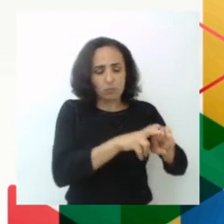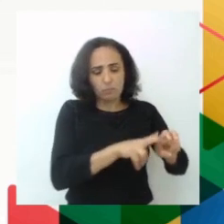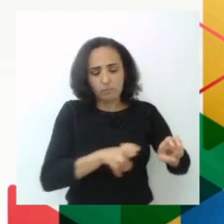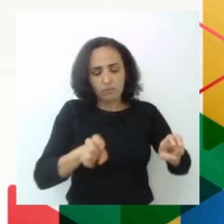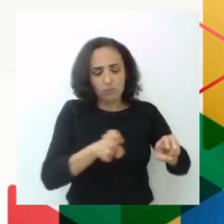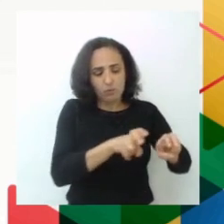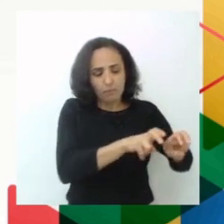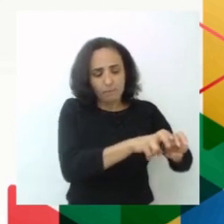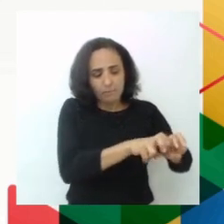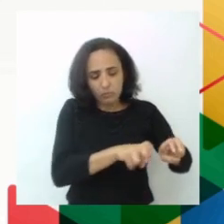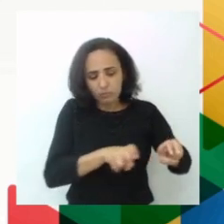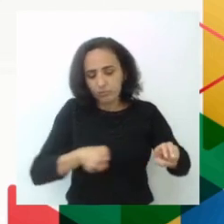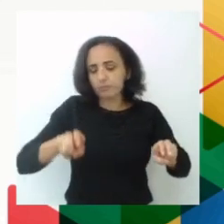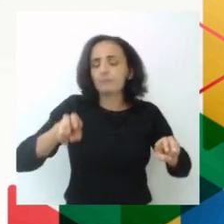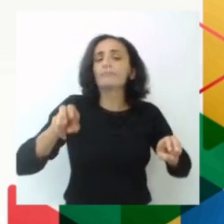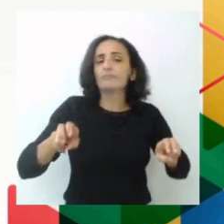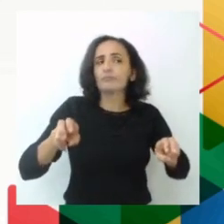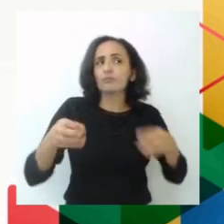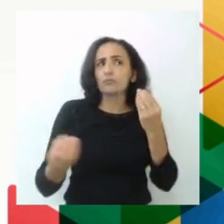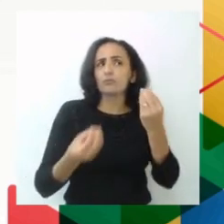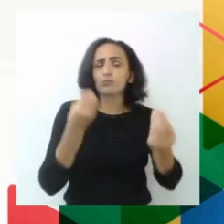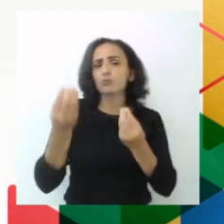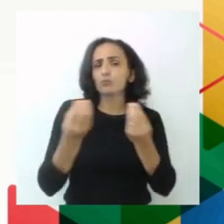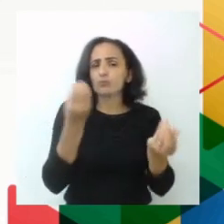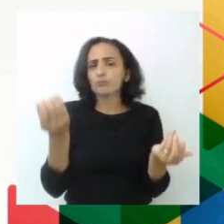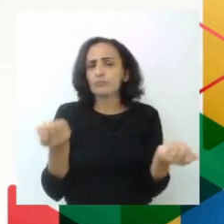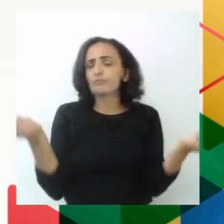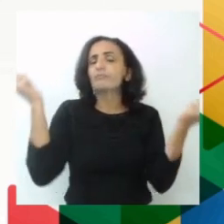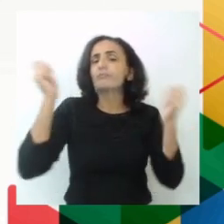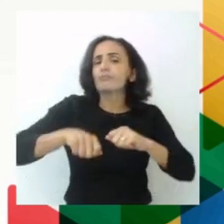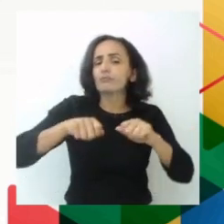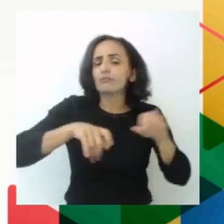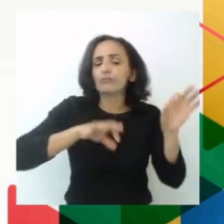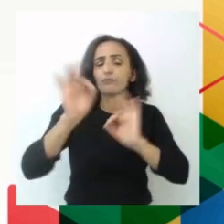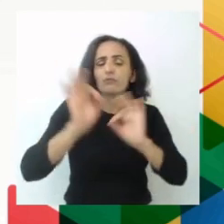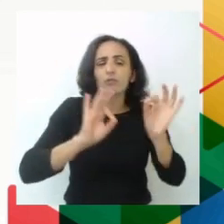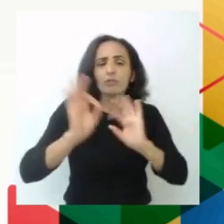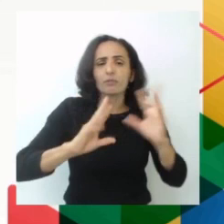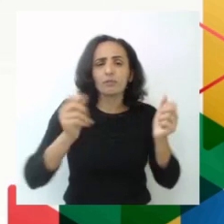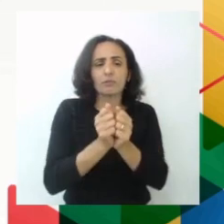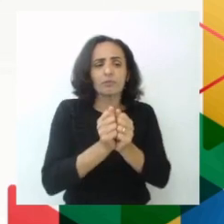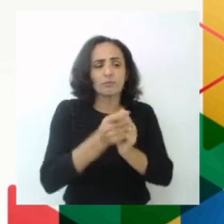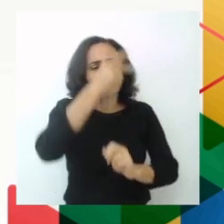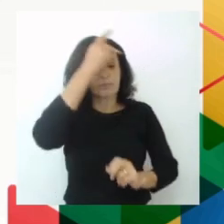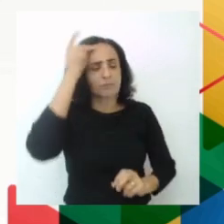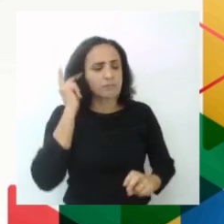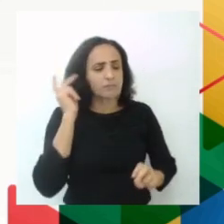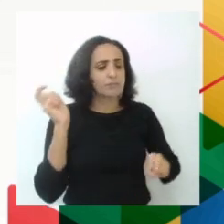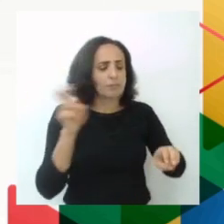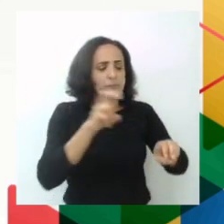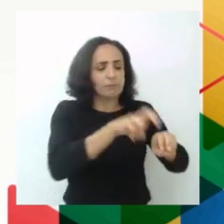desocupadas. De quantas maneiras distintas é possível fazer a acomodação